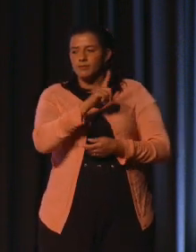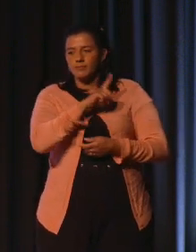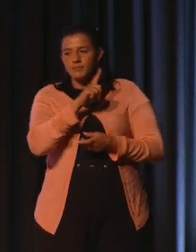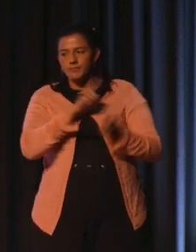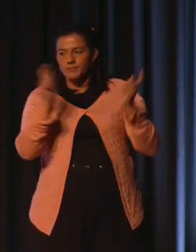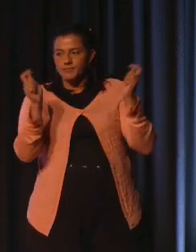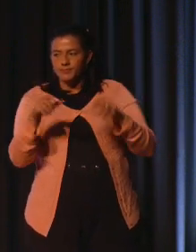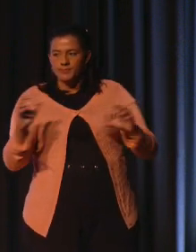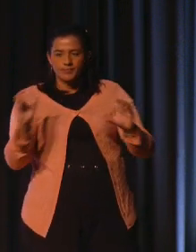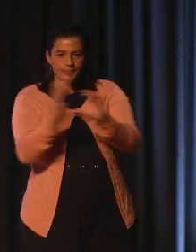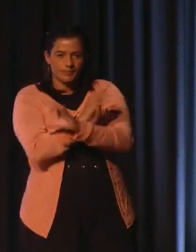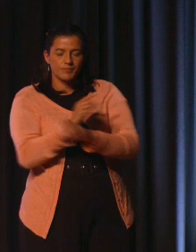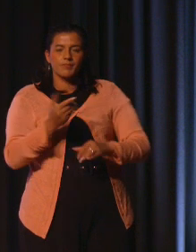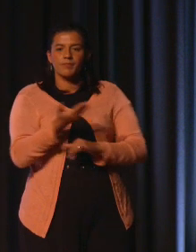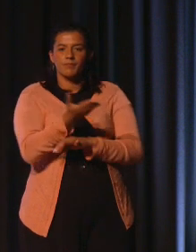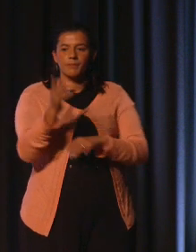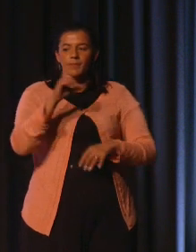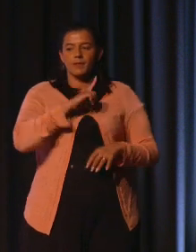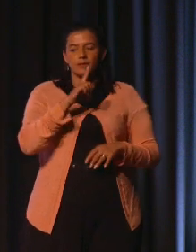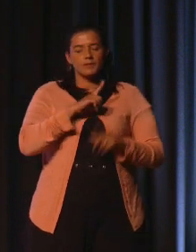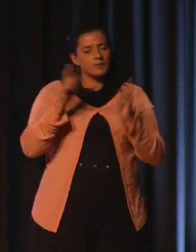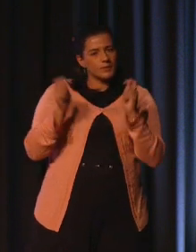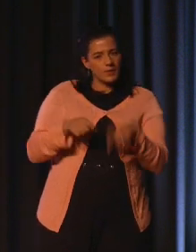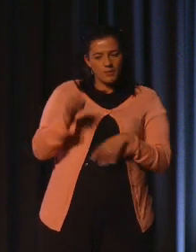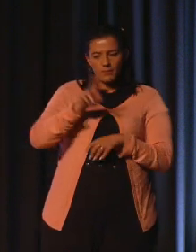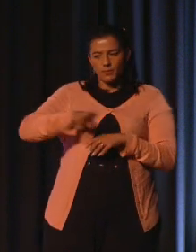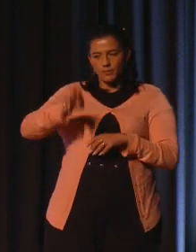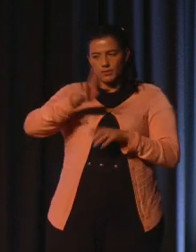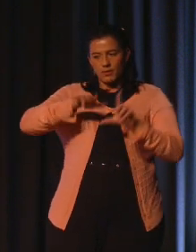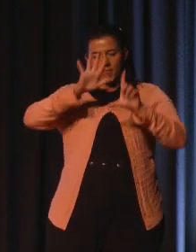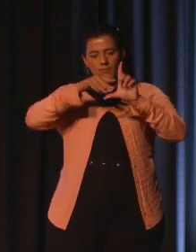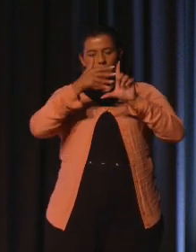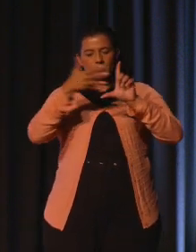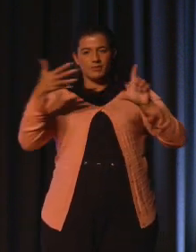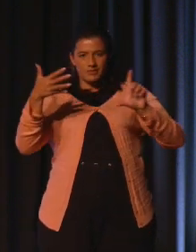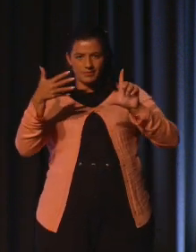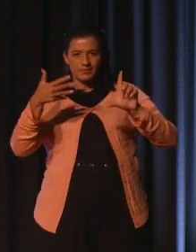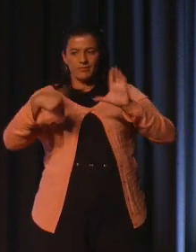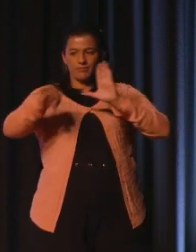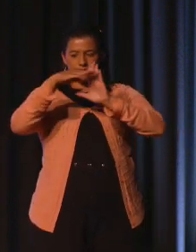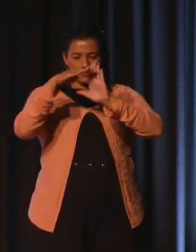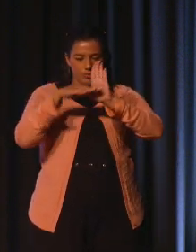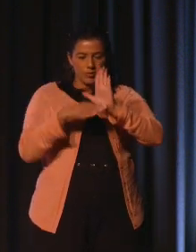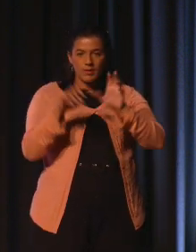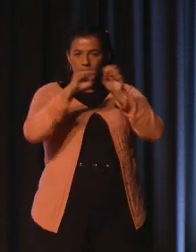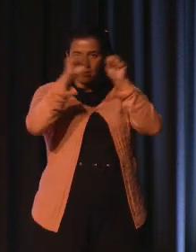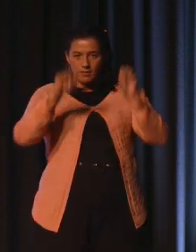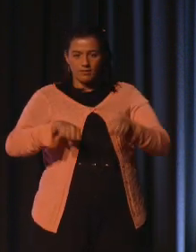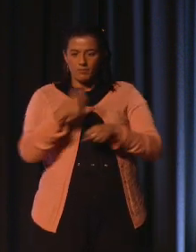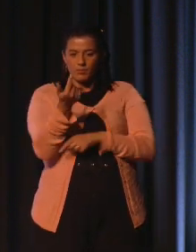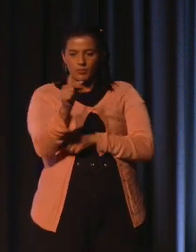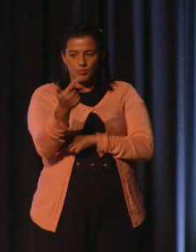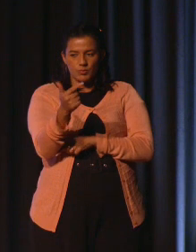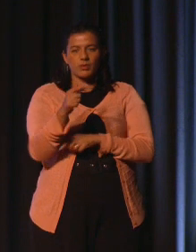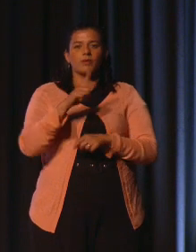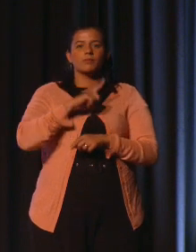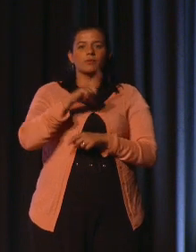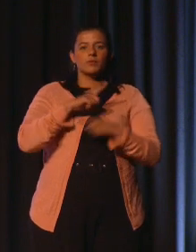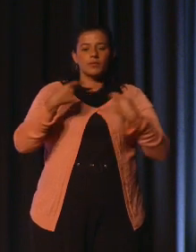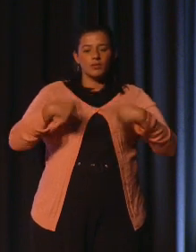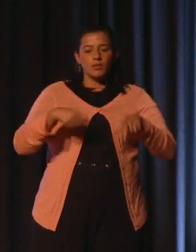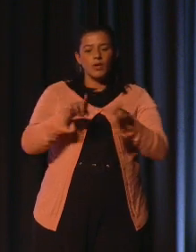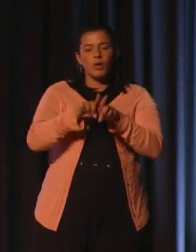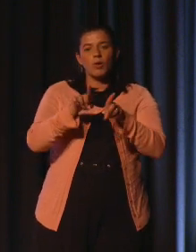Web Coagulopatias, e a gente também utiliza planilhas, né? Quando a gente não tem um sistema que precisa dar alguma